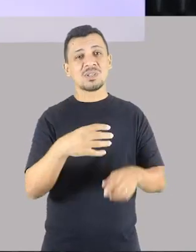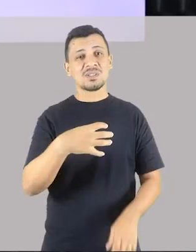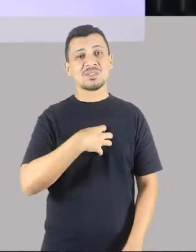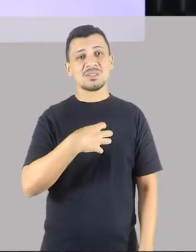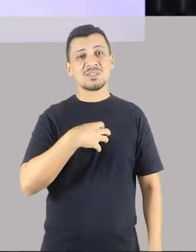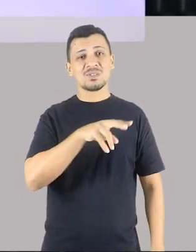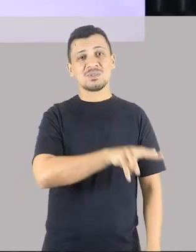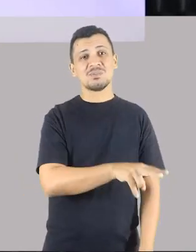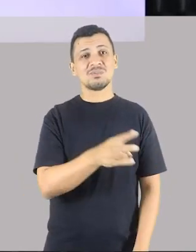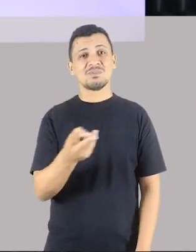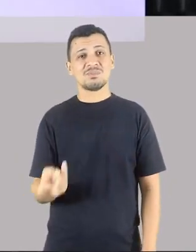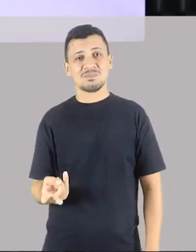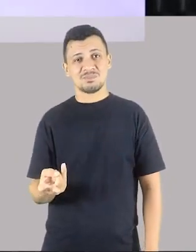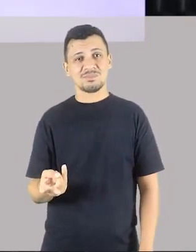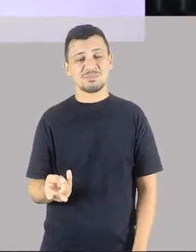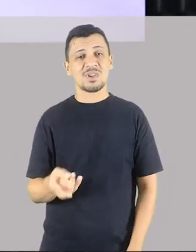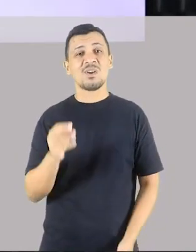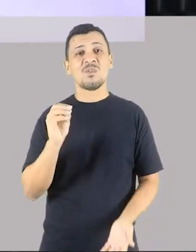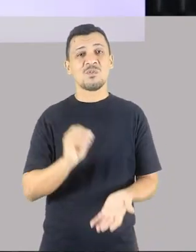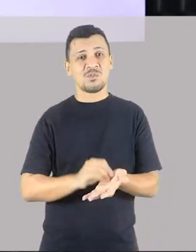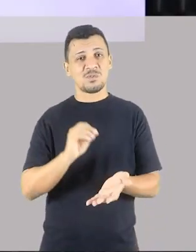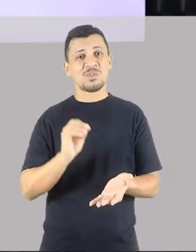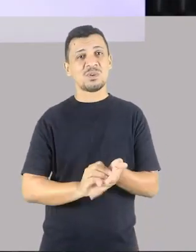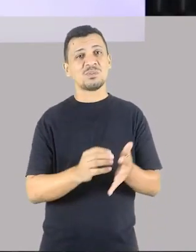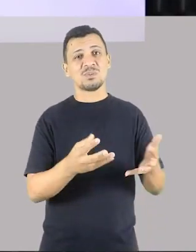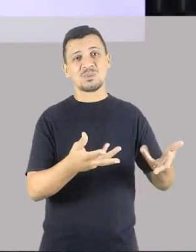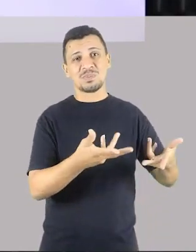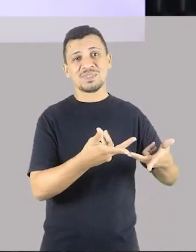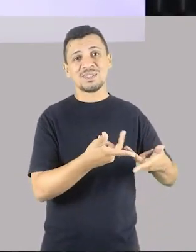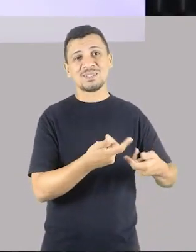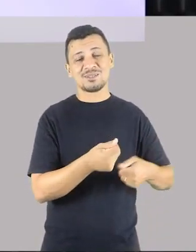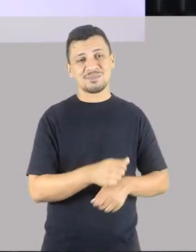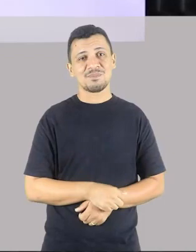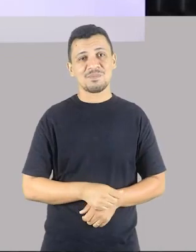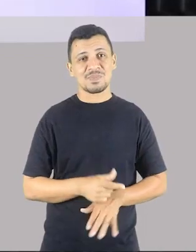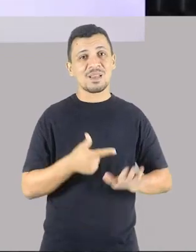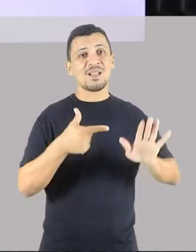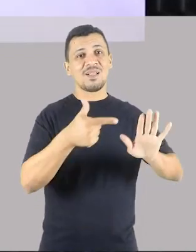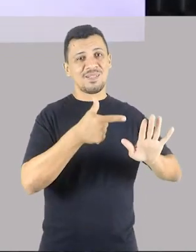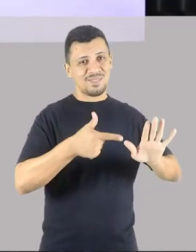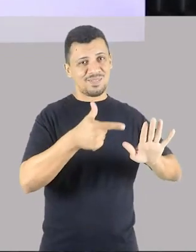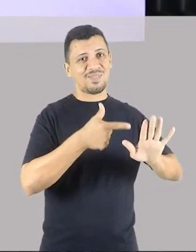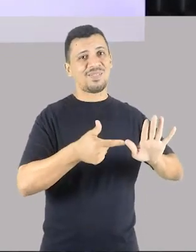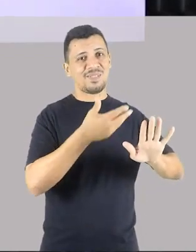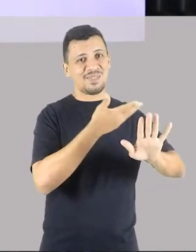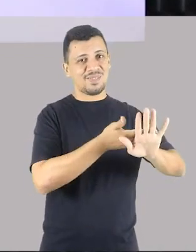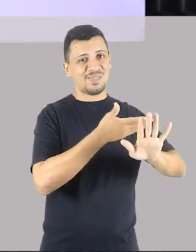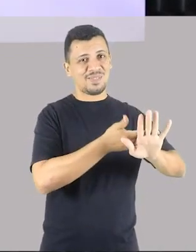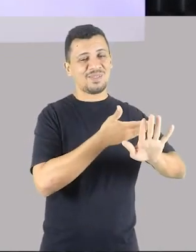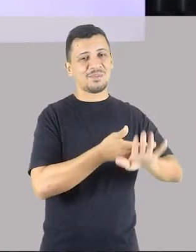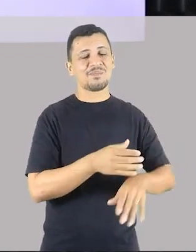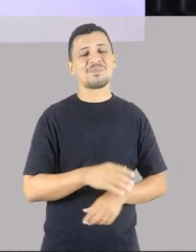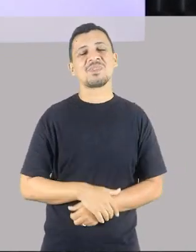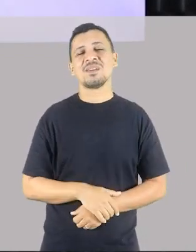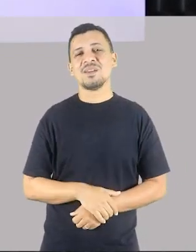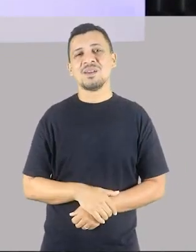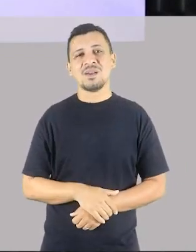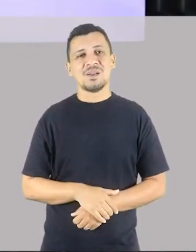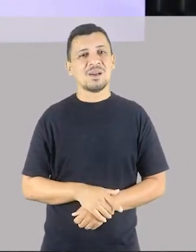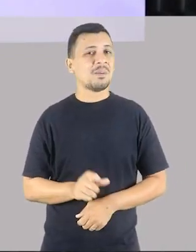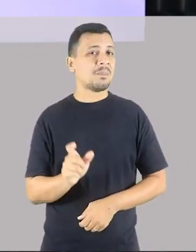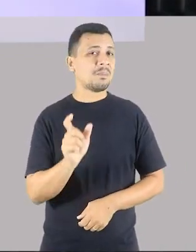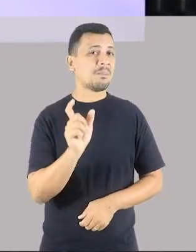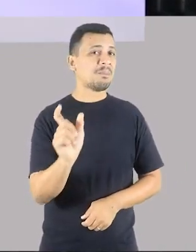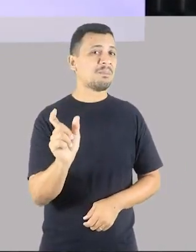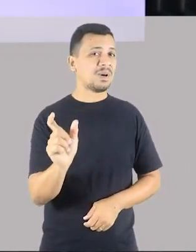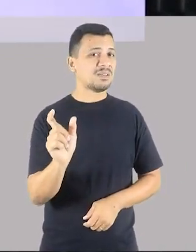né? É incompetente. Isso caracteriza a ironia. Vamos lembrar que a ironia, as palavras em